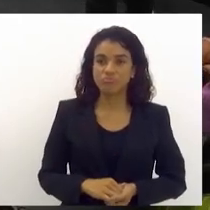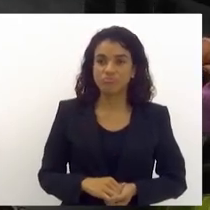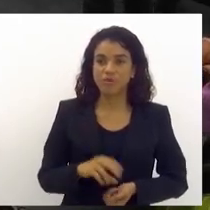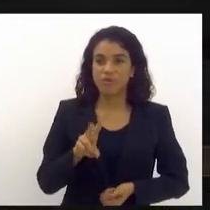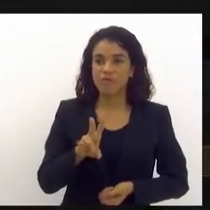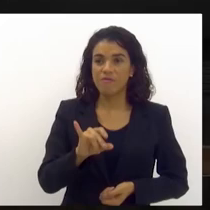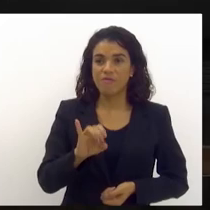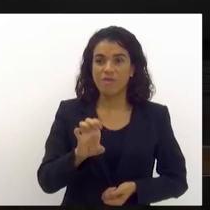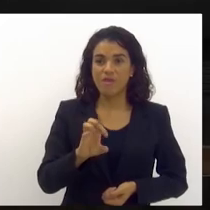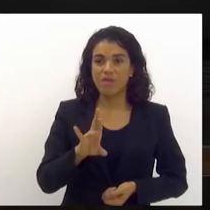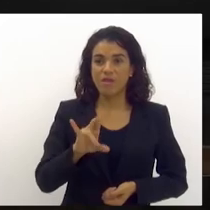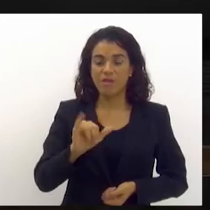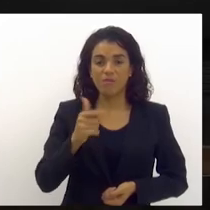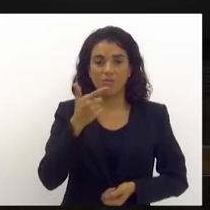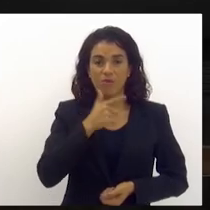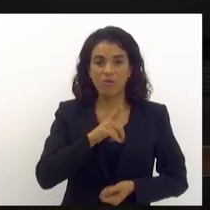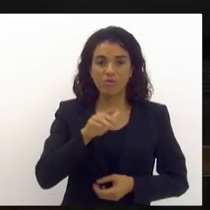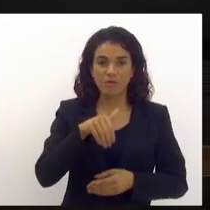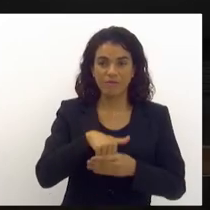Vieira não está conseguindo votar.